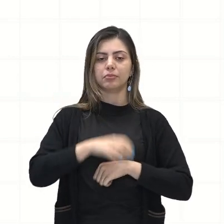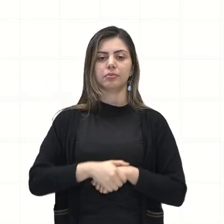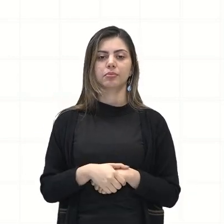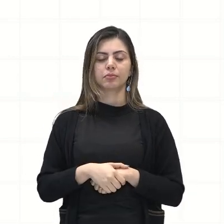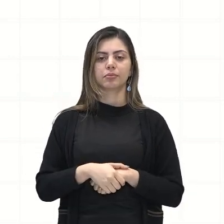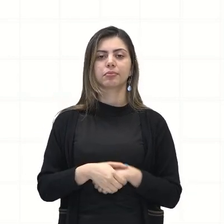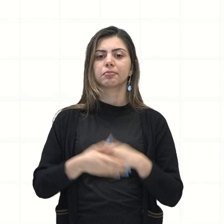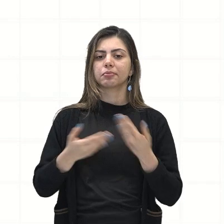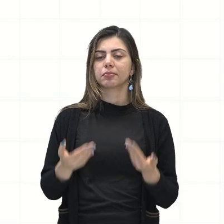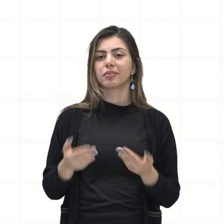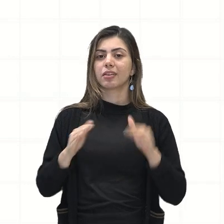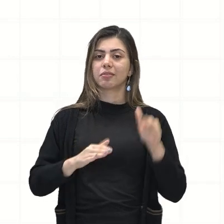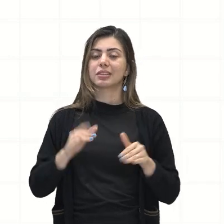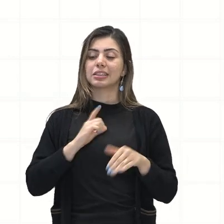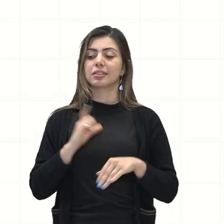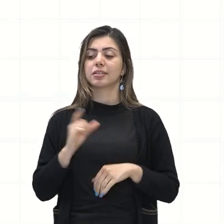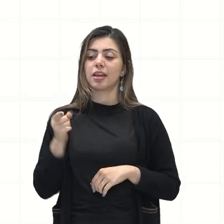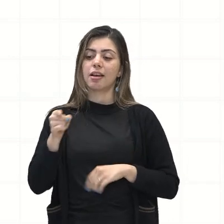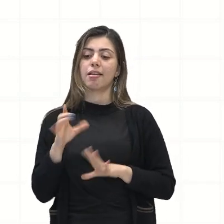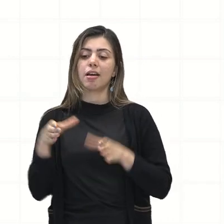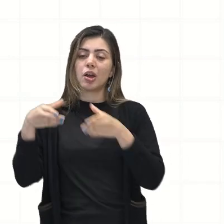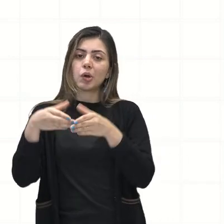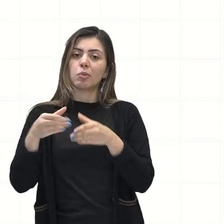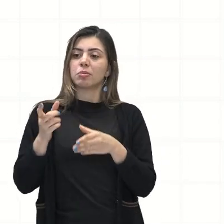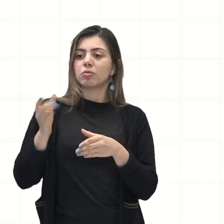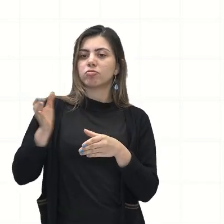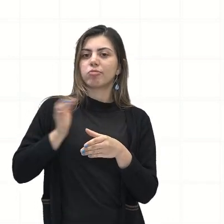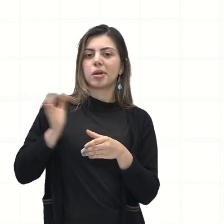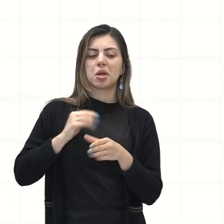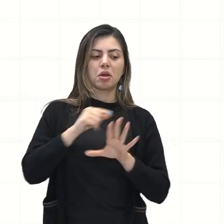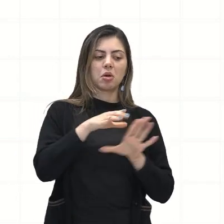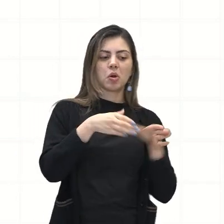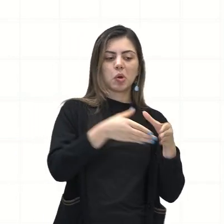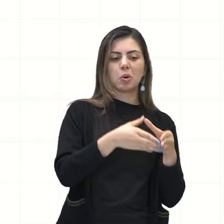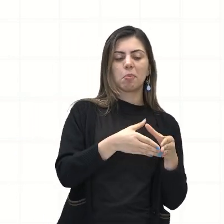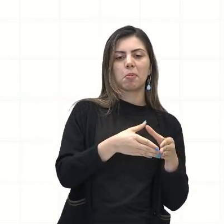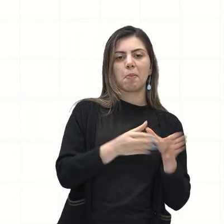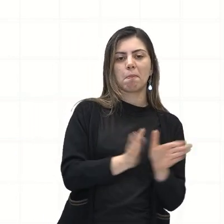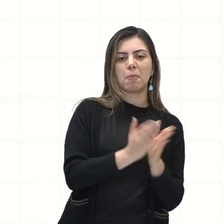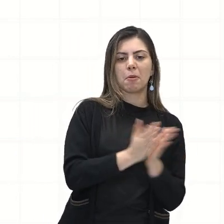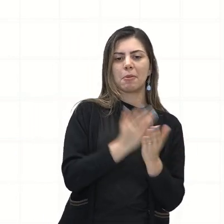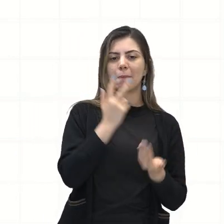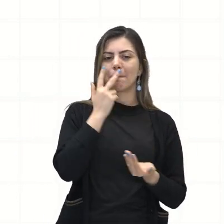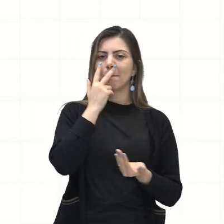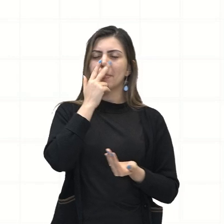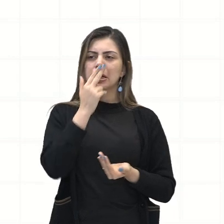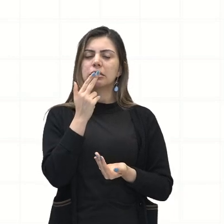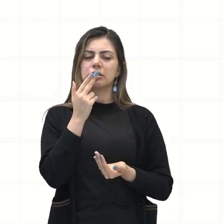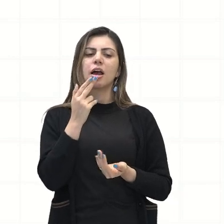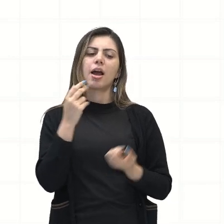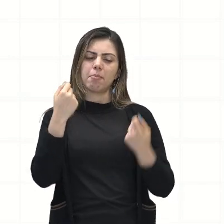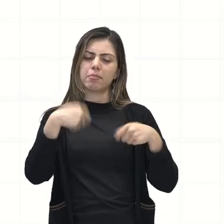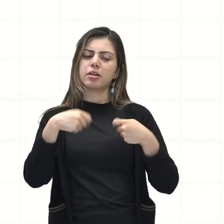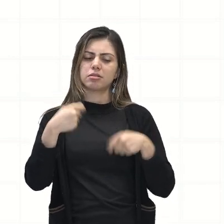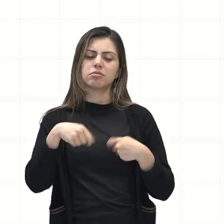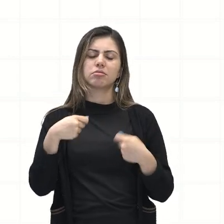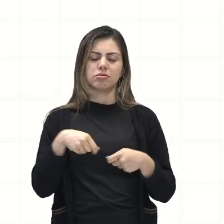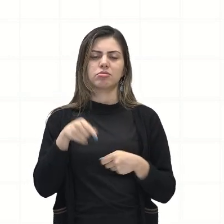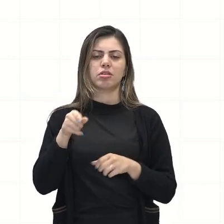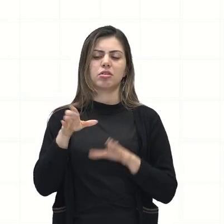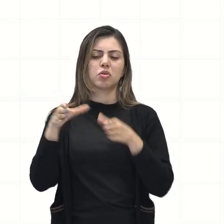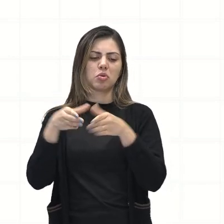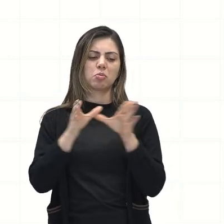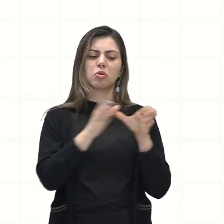né, ter mais condições que o outro, era vista como natural, necessária, com